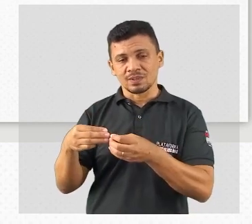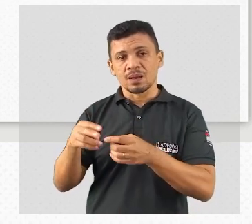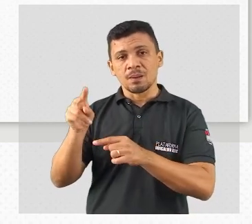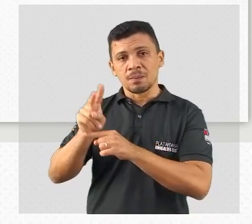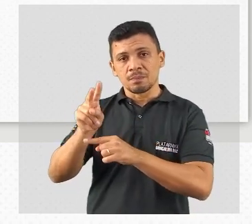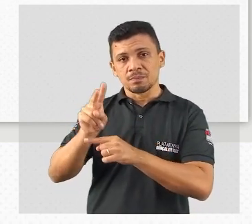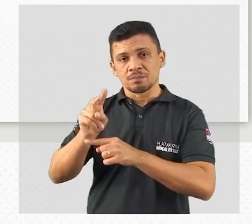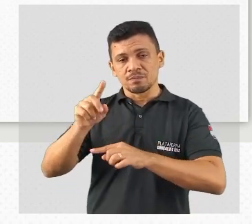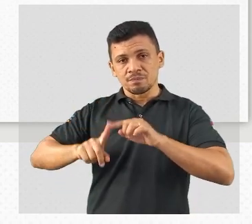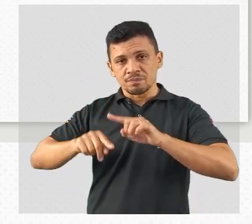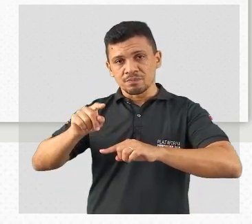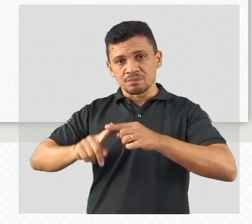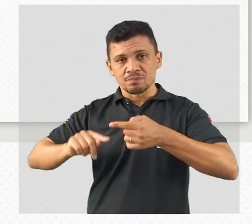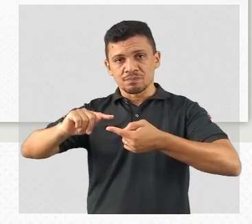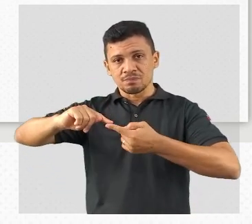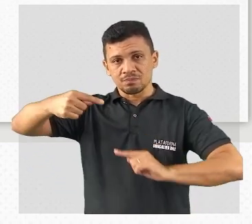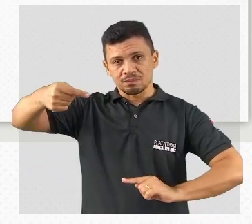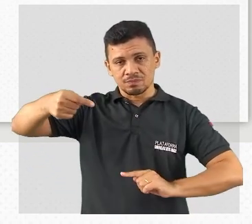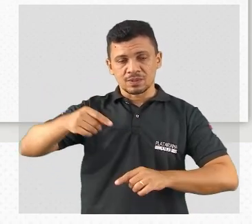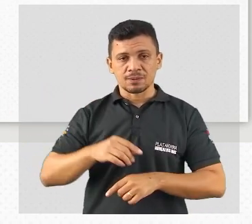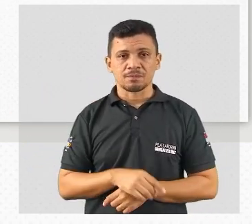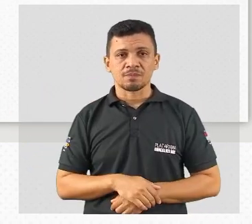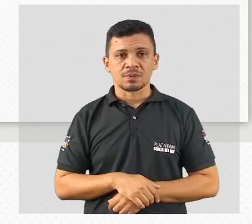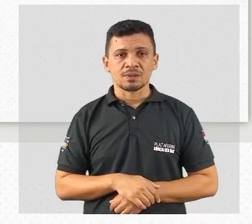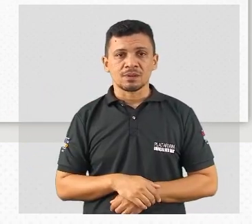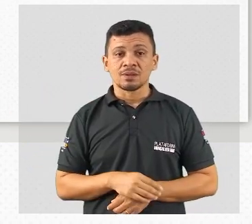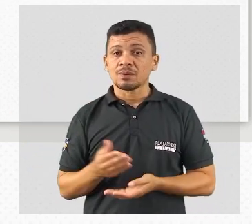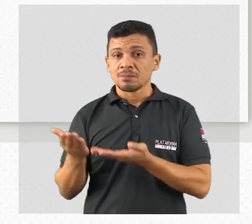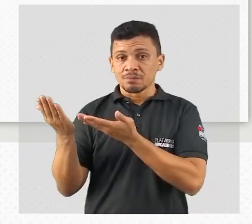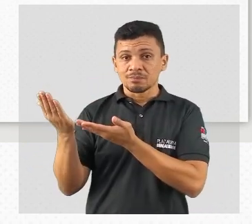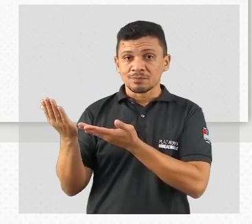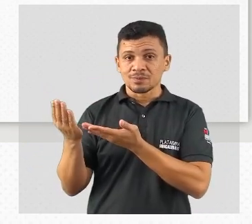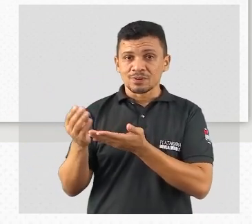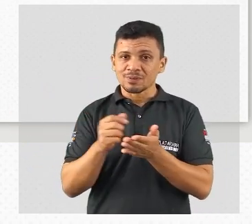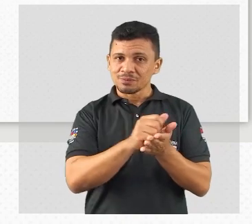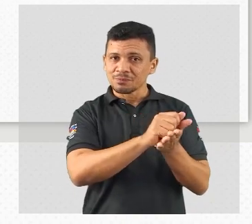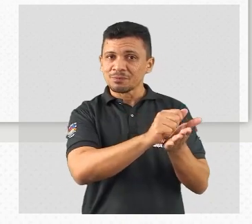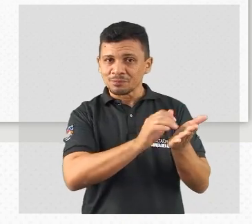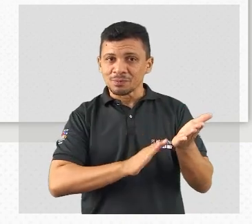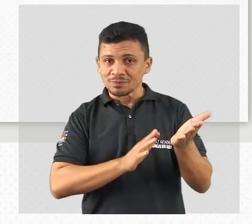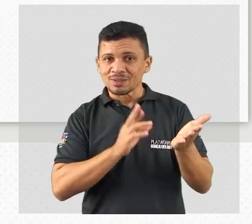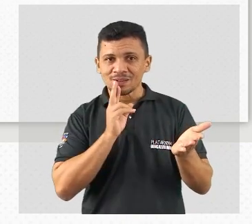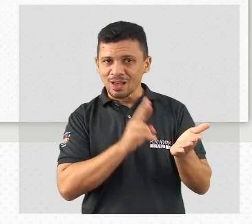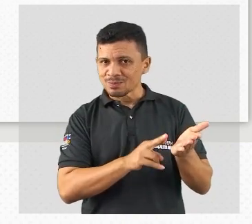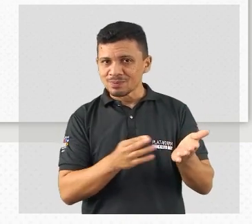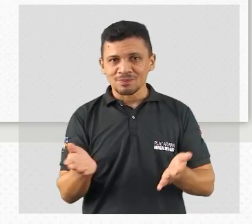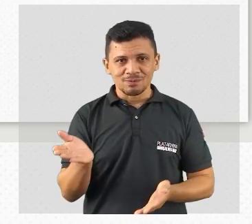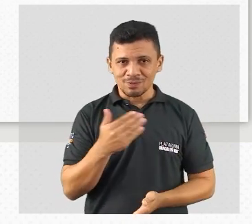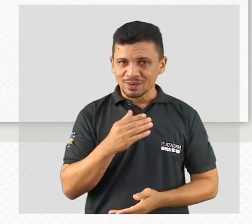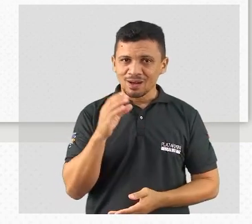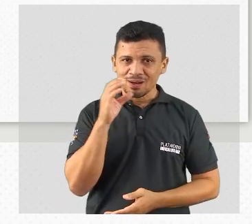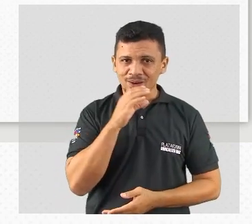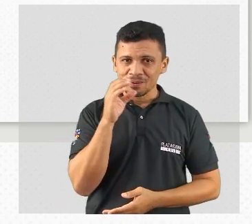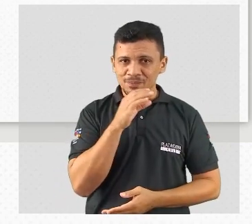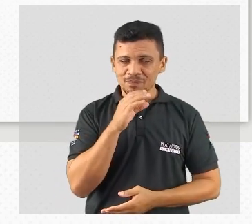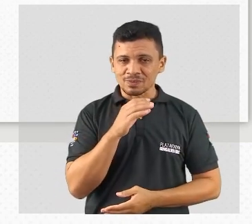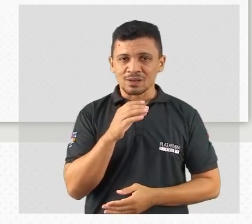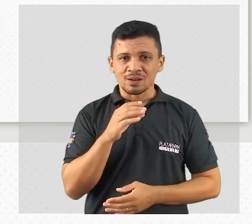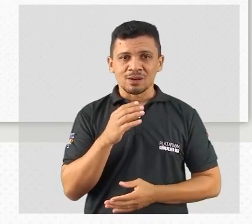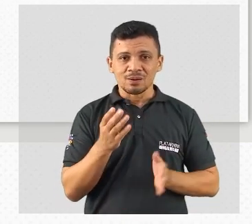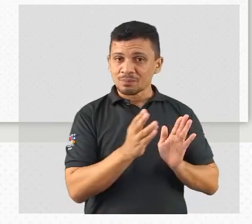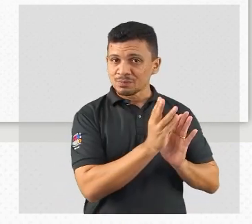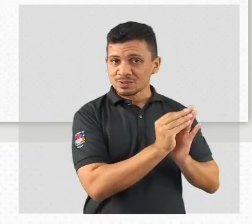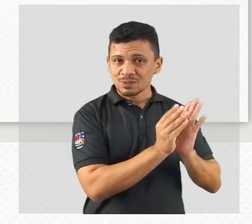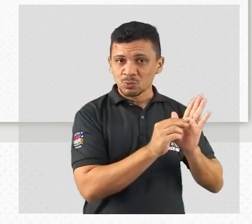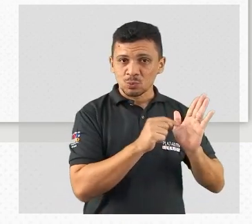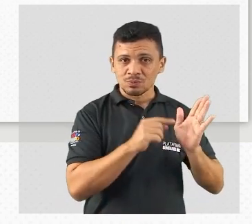material genético. Então, para a gente finalizar nossa aula, vamos fazer algumas questões rapidamente, tá? Para fixar esse conteúdo.